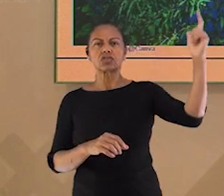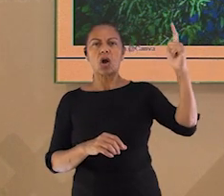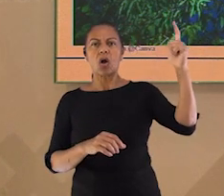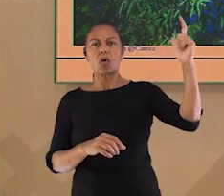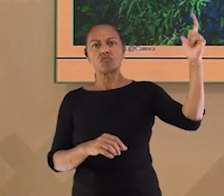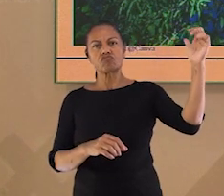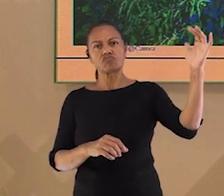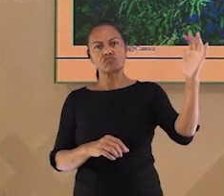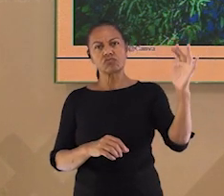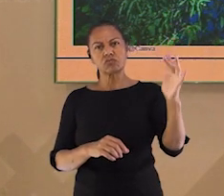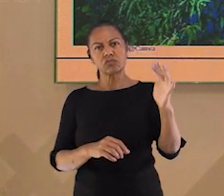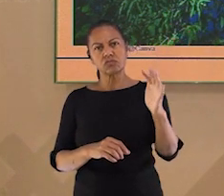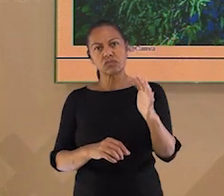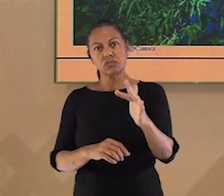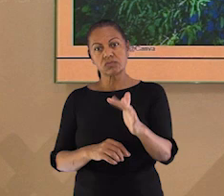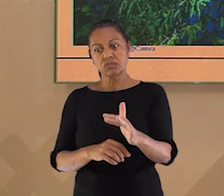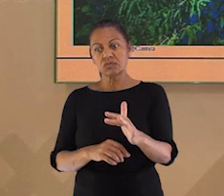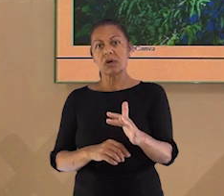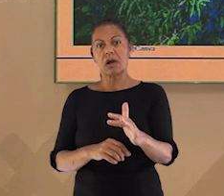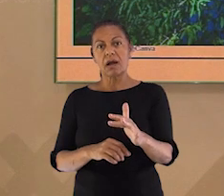à noite na forma de calor.